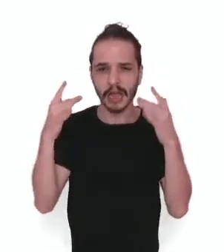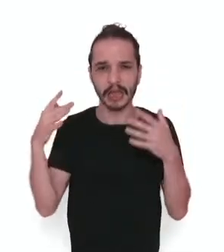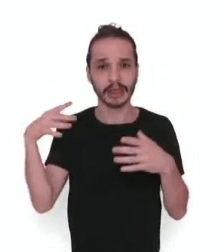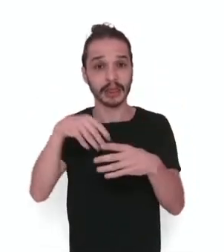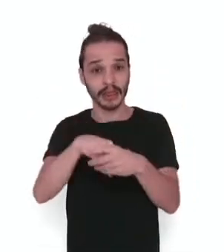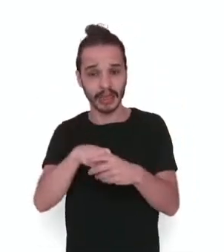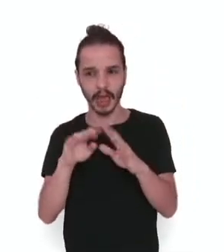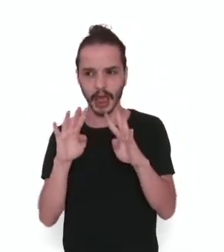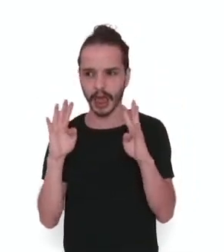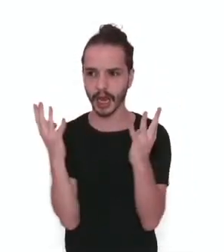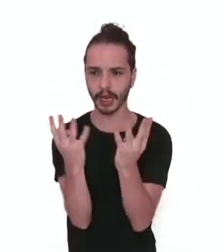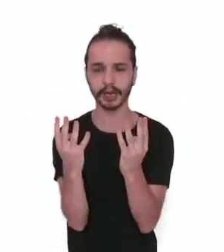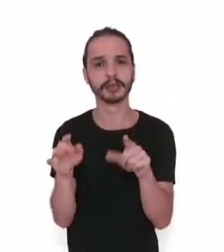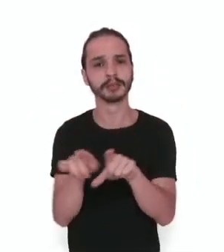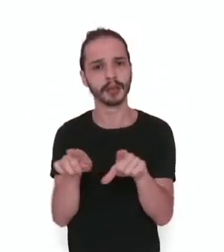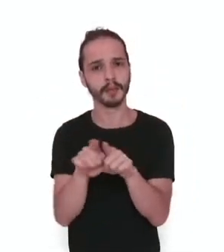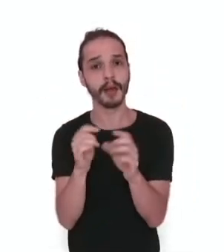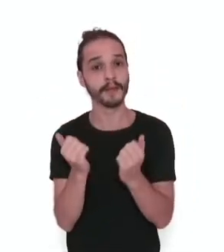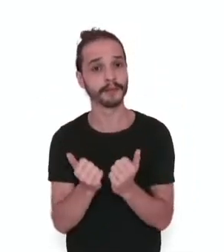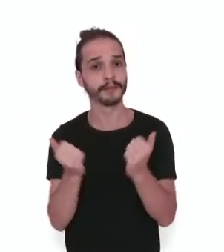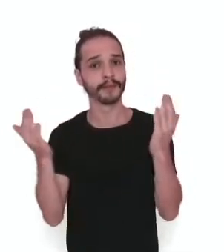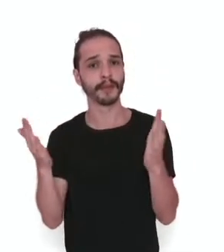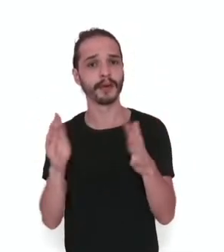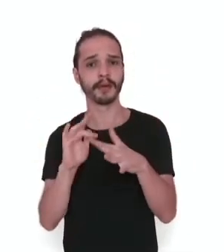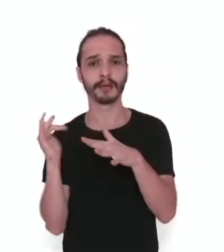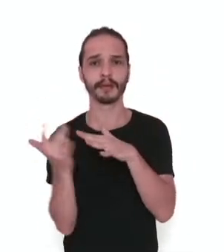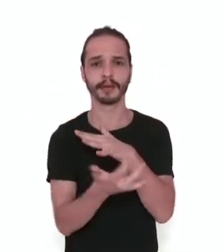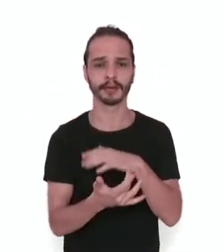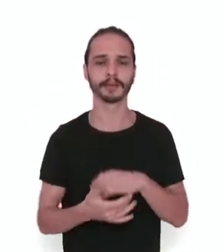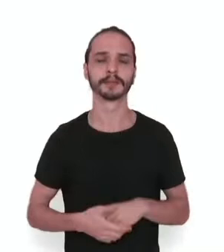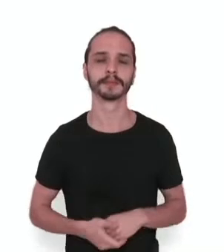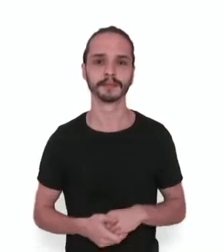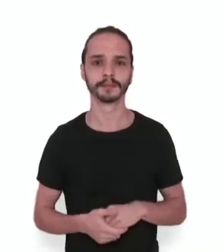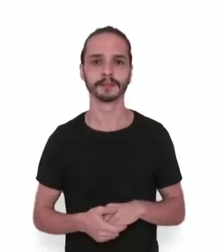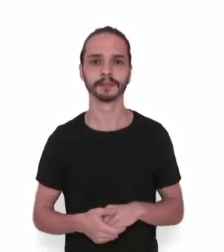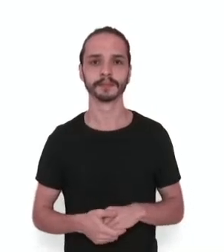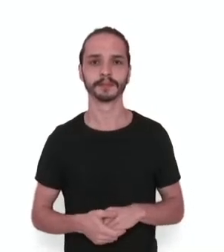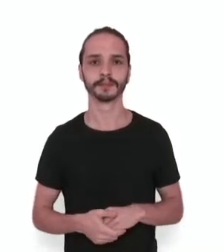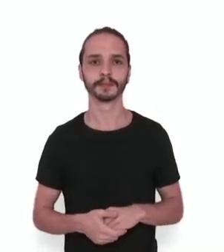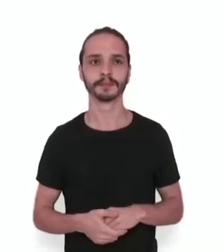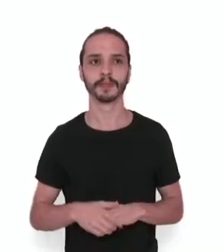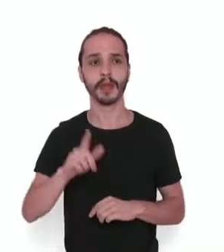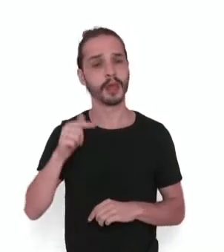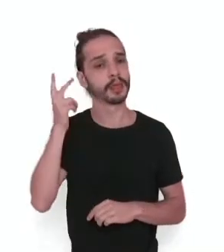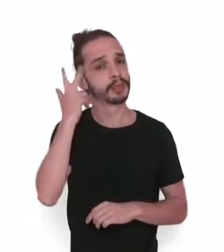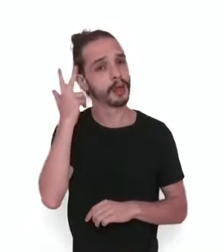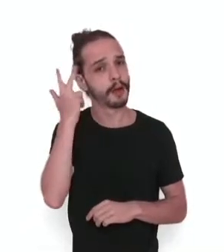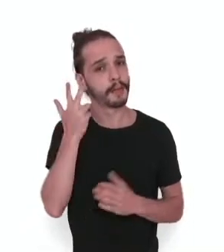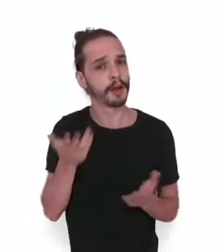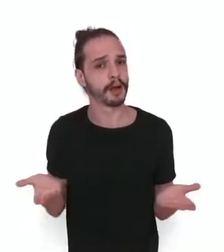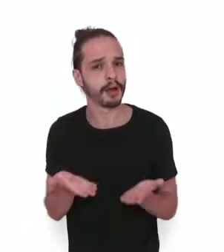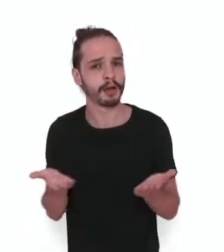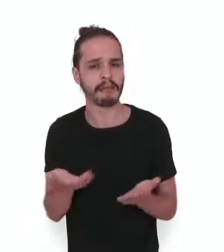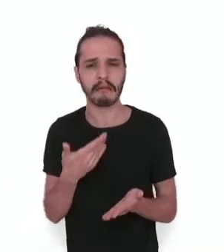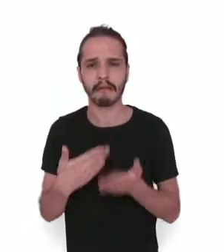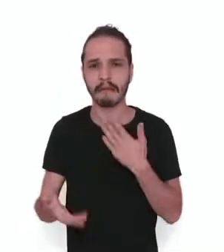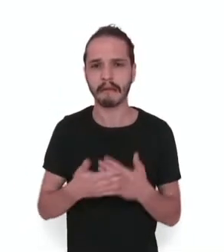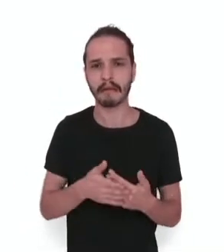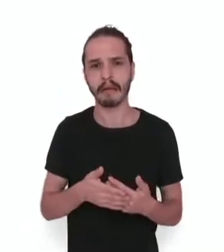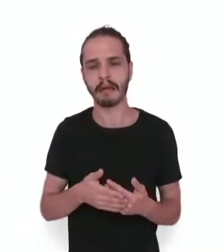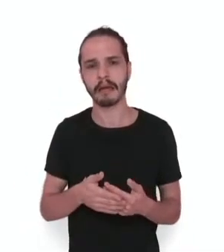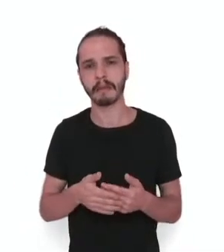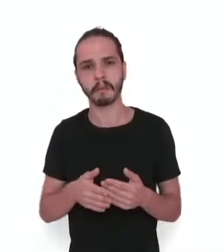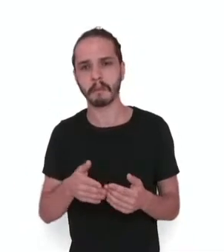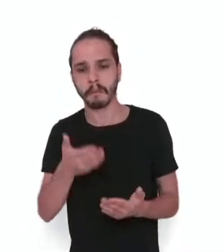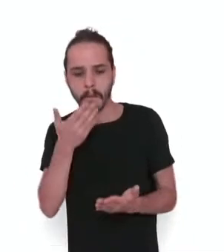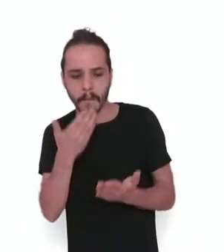deles e nas redes sociais. É comum, agora, em qualquer derrota ou mau